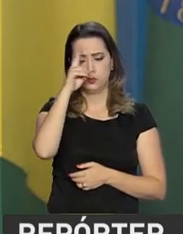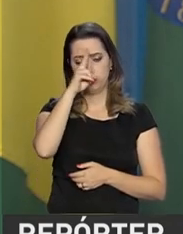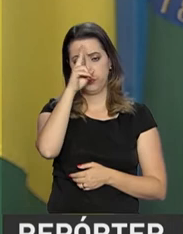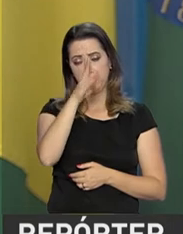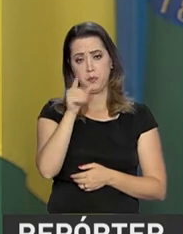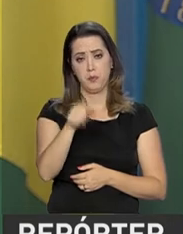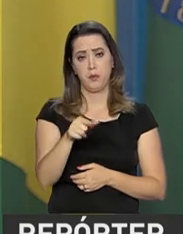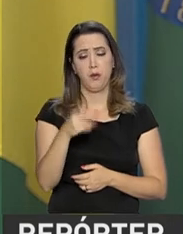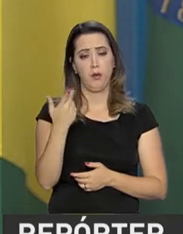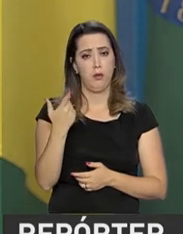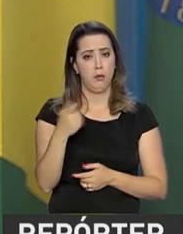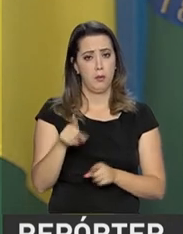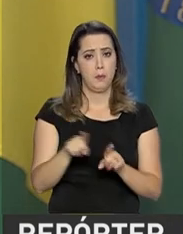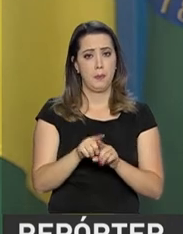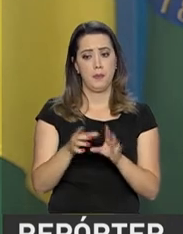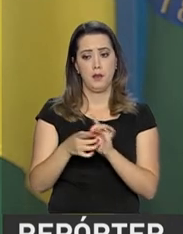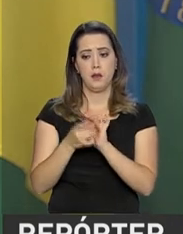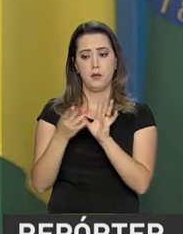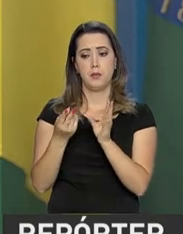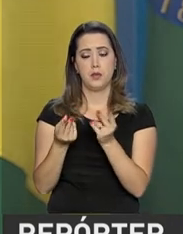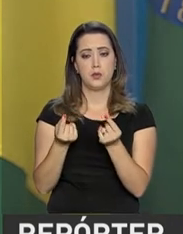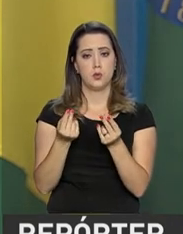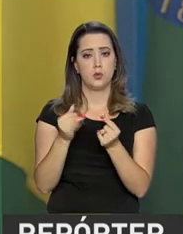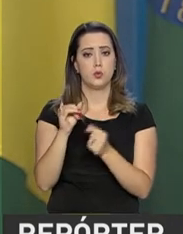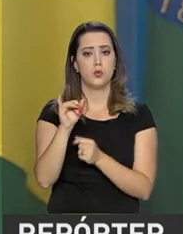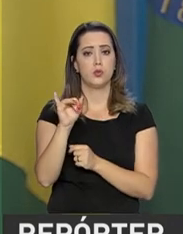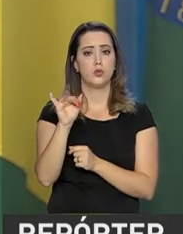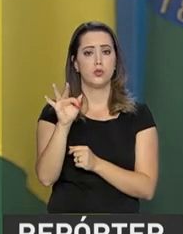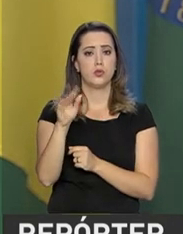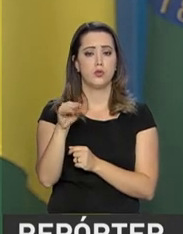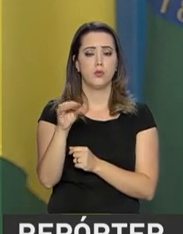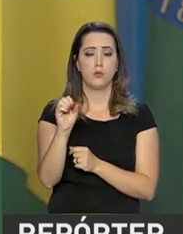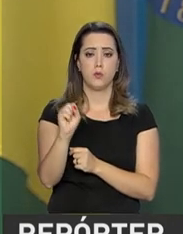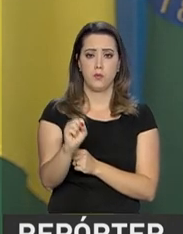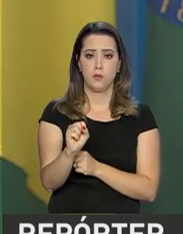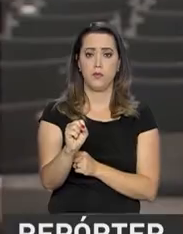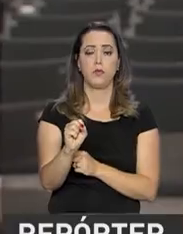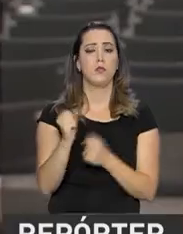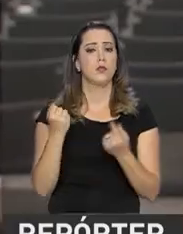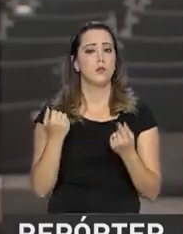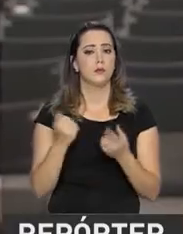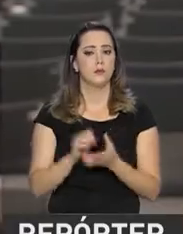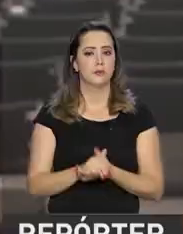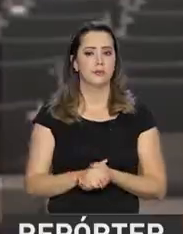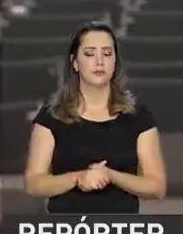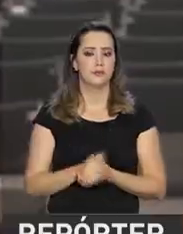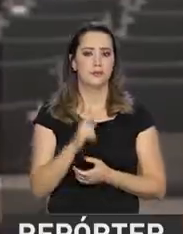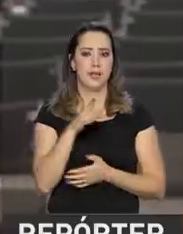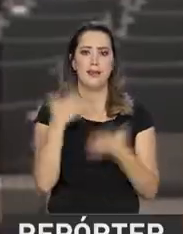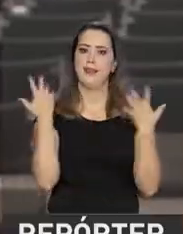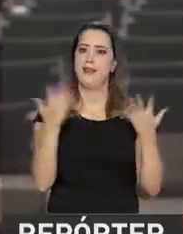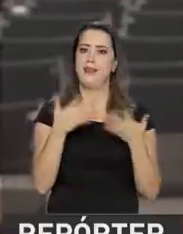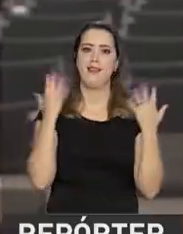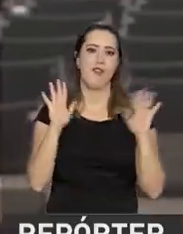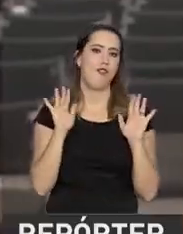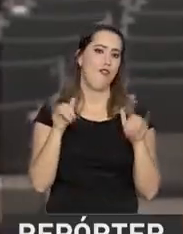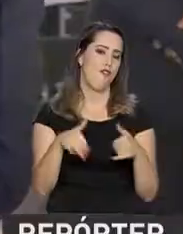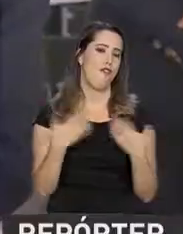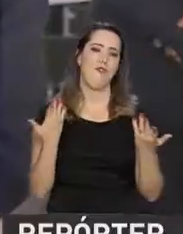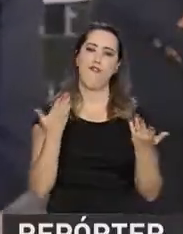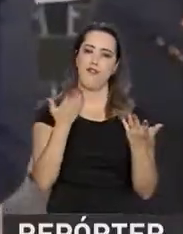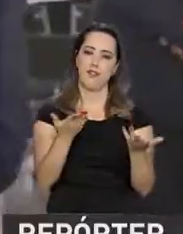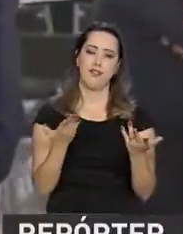no caso da liberação das contas inativas do fundo de garantia lucinda é só alegria com o fim dessa novela